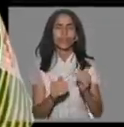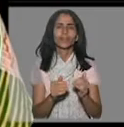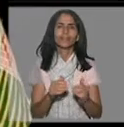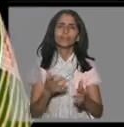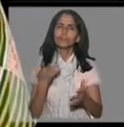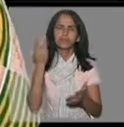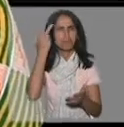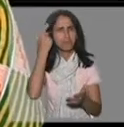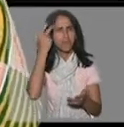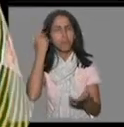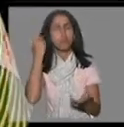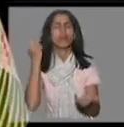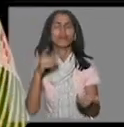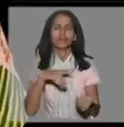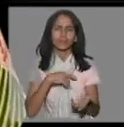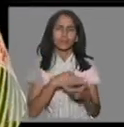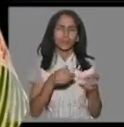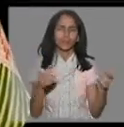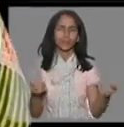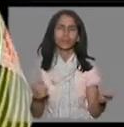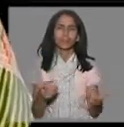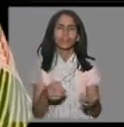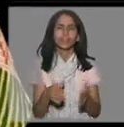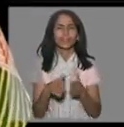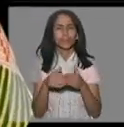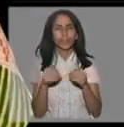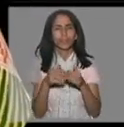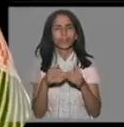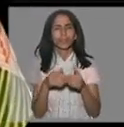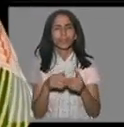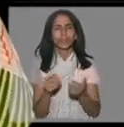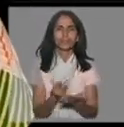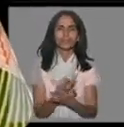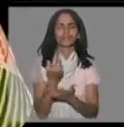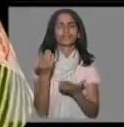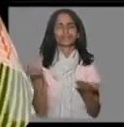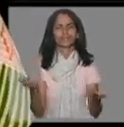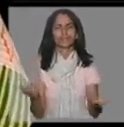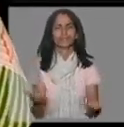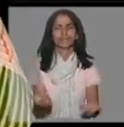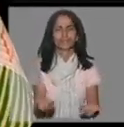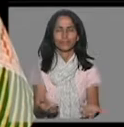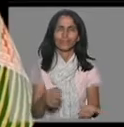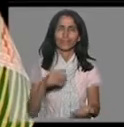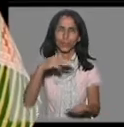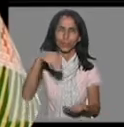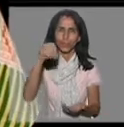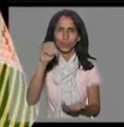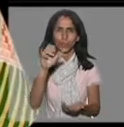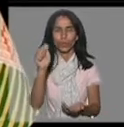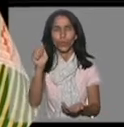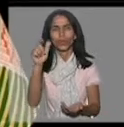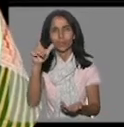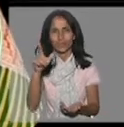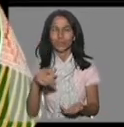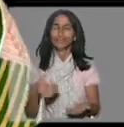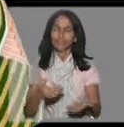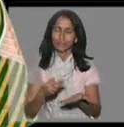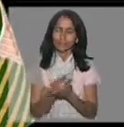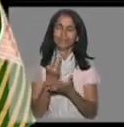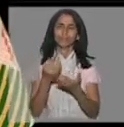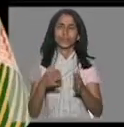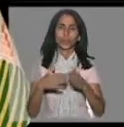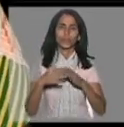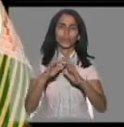muito naturalmente. Eu falo que tem coisas que pedem para acontecer. E eu acho que a moda na minha vida é isso, ela pediu para